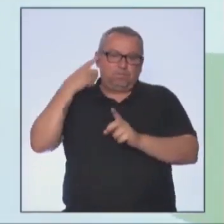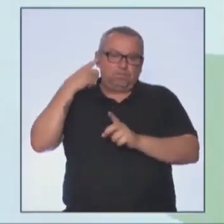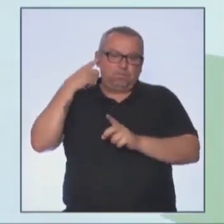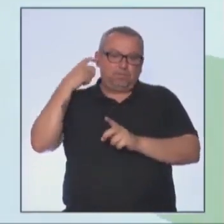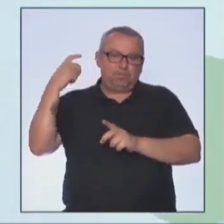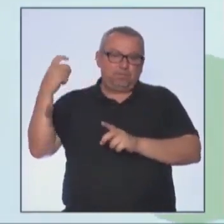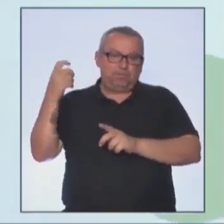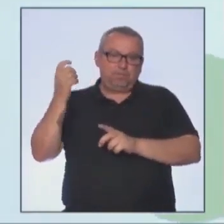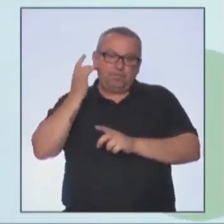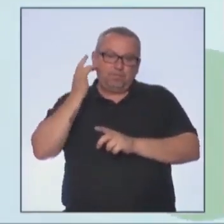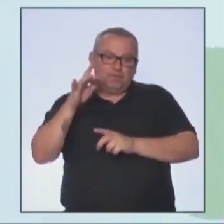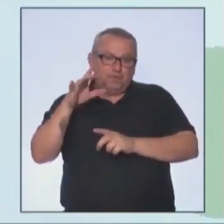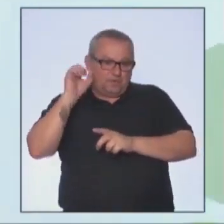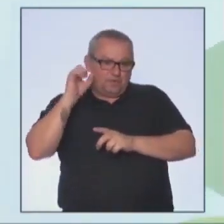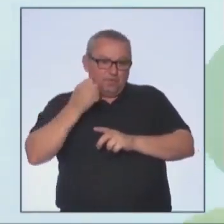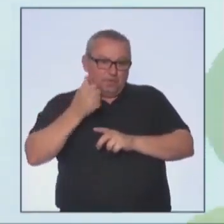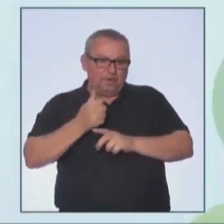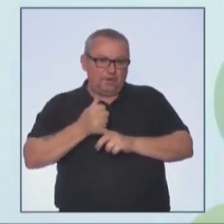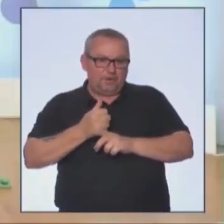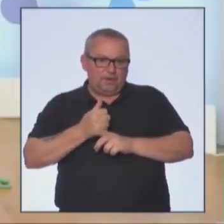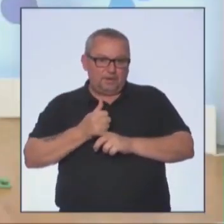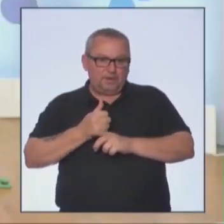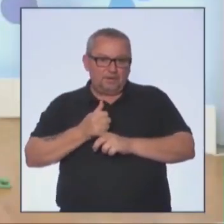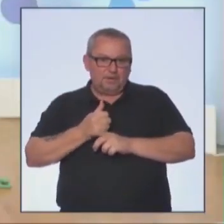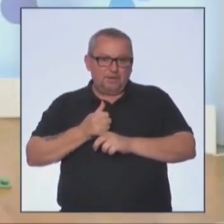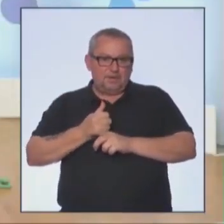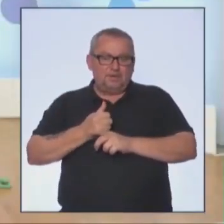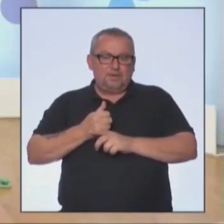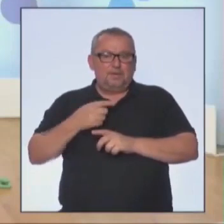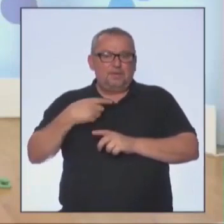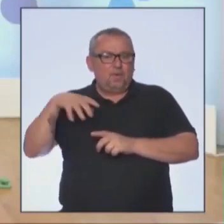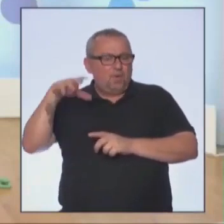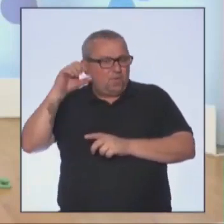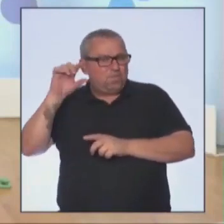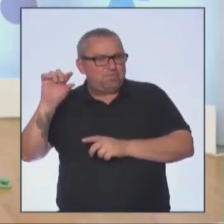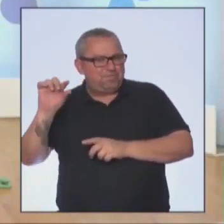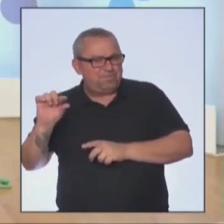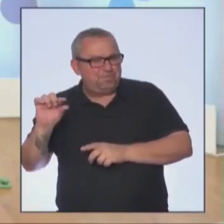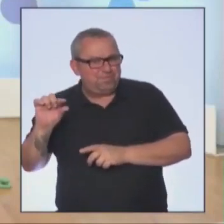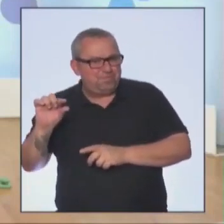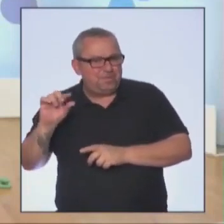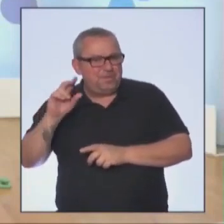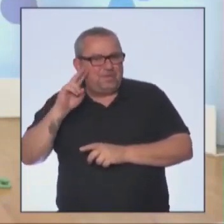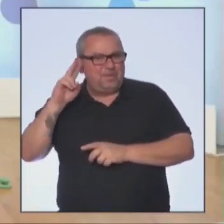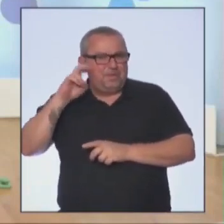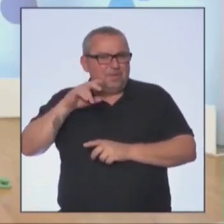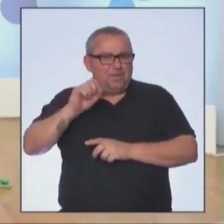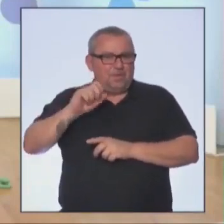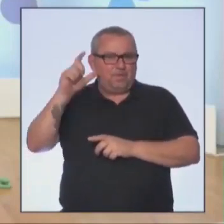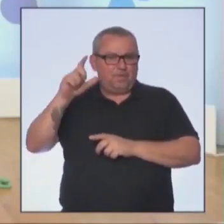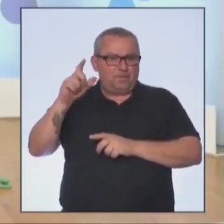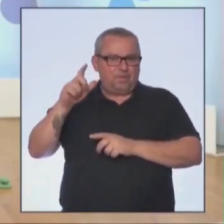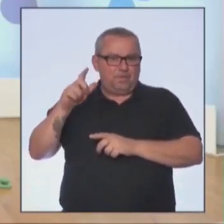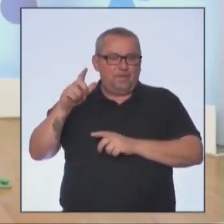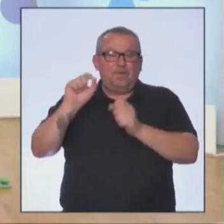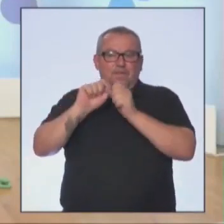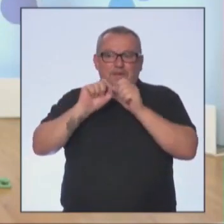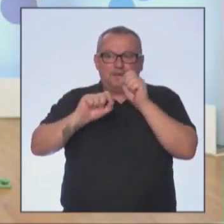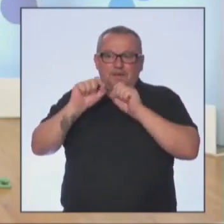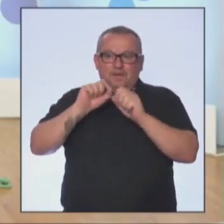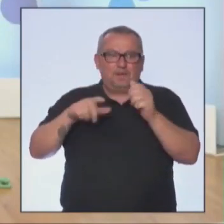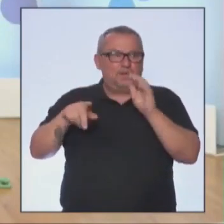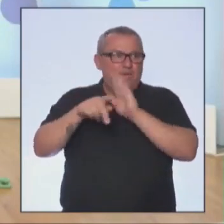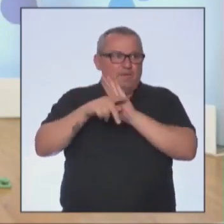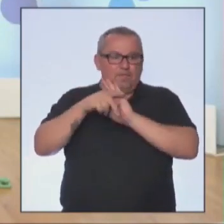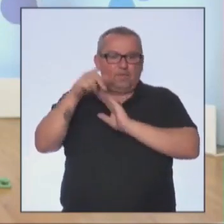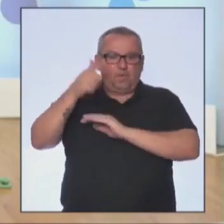Não sei se deu para ouvir bem. Conseguiu ouvir? Olha, eu ouvi, mas bem baixinho. Vamos ver se a gente consegue aumentar, fazer essa onda se propagar em